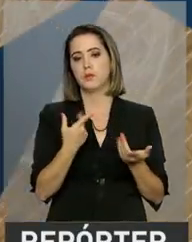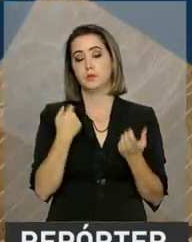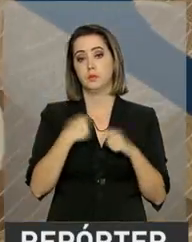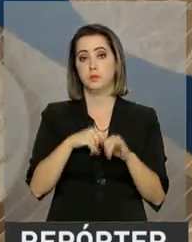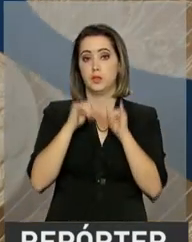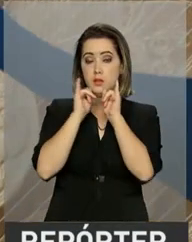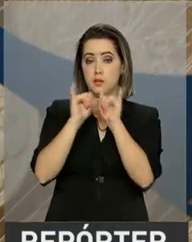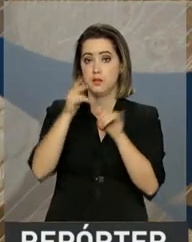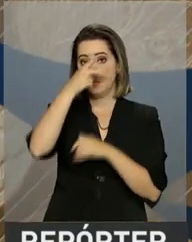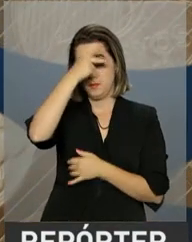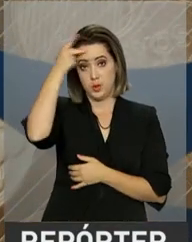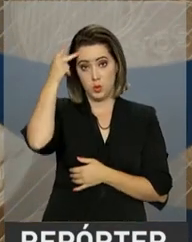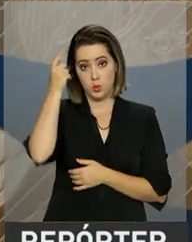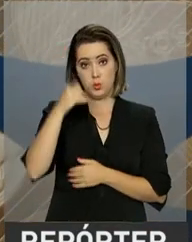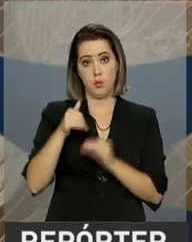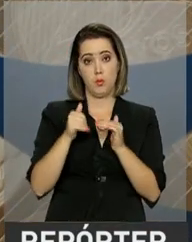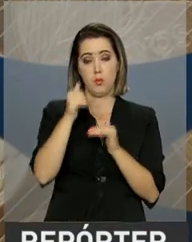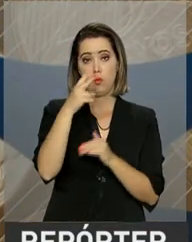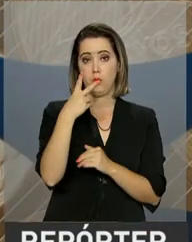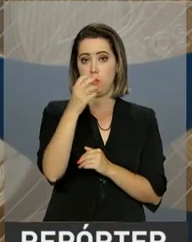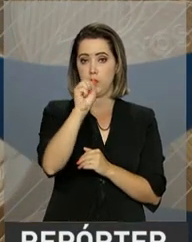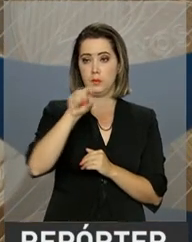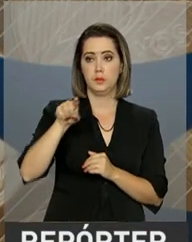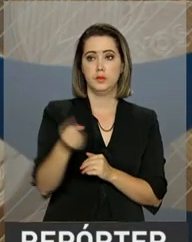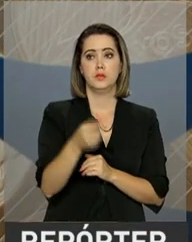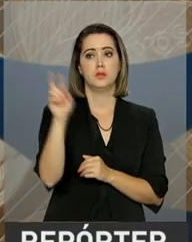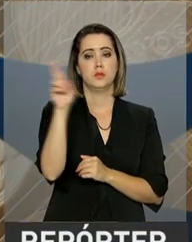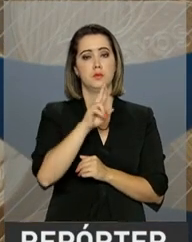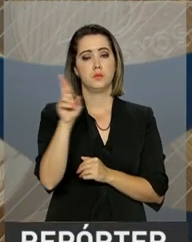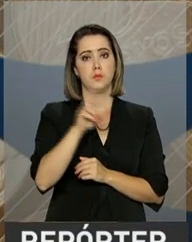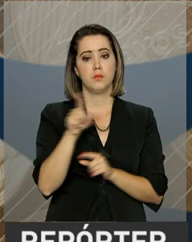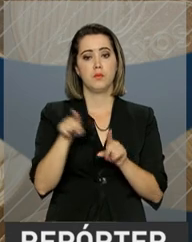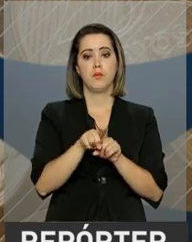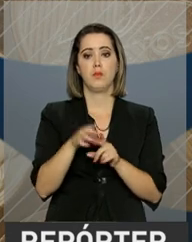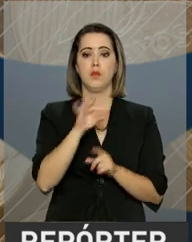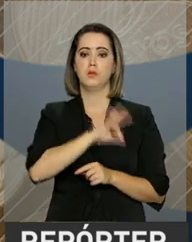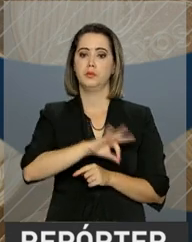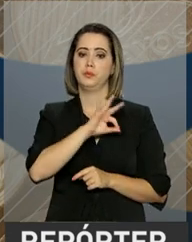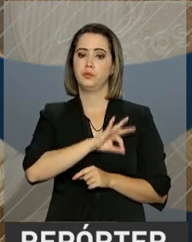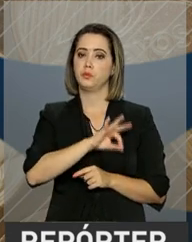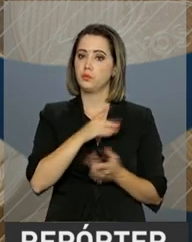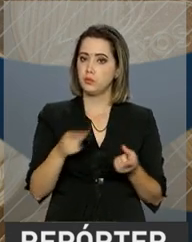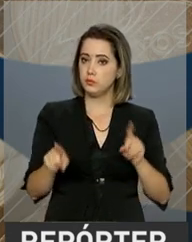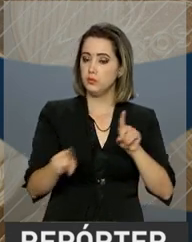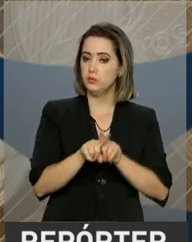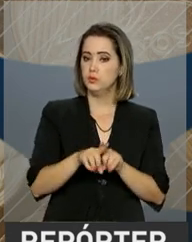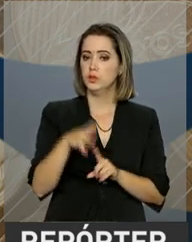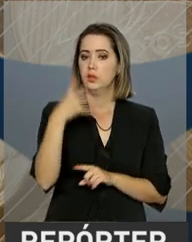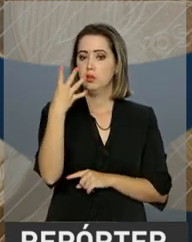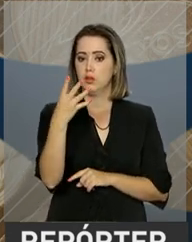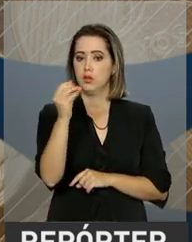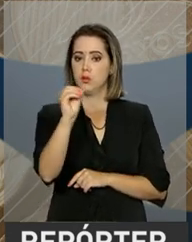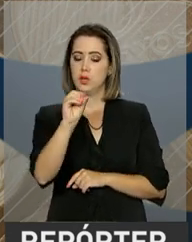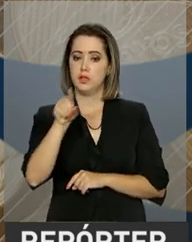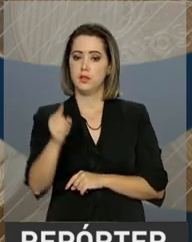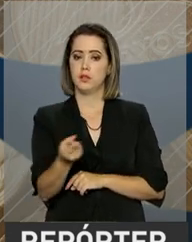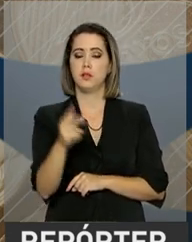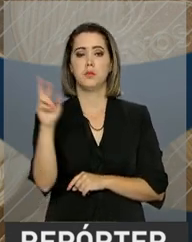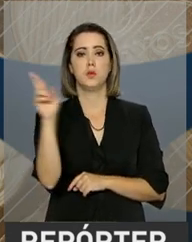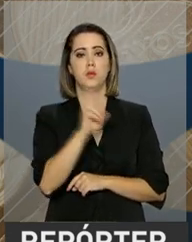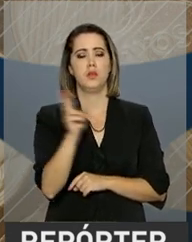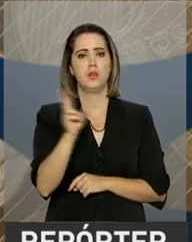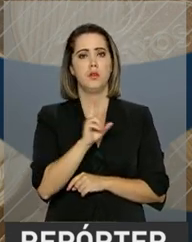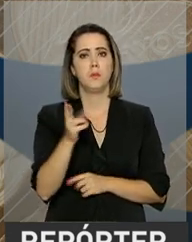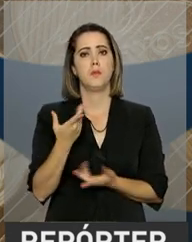declarar quem recebeu acima de R$ 28.000 em rendimentos tributáveis, R$ 40.000 em